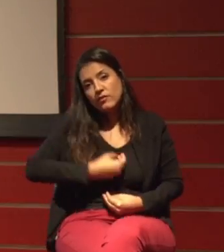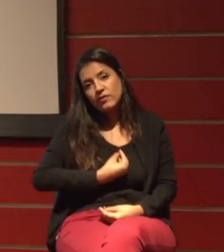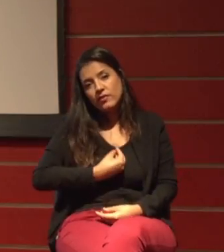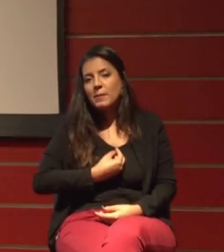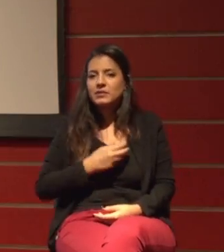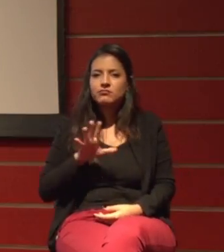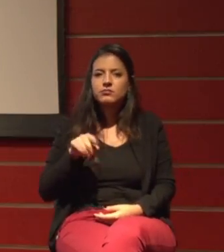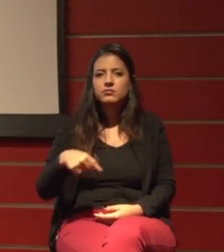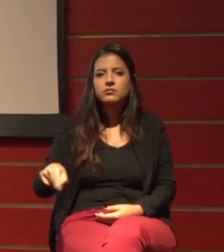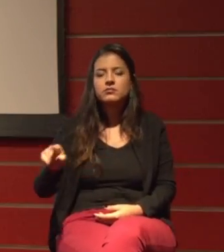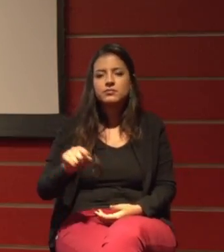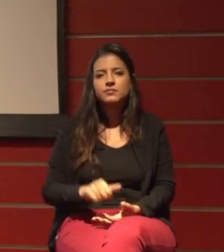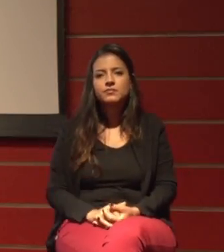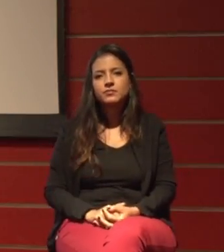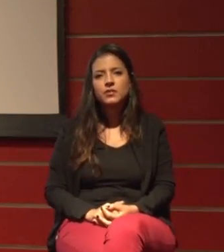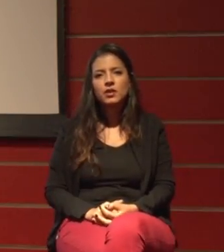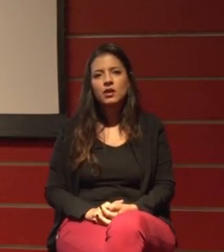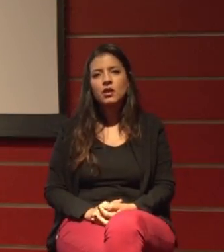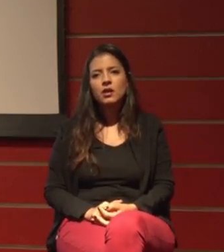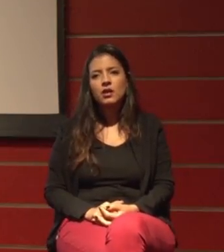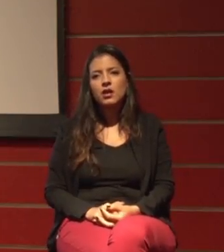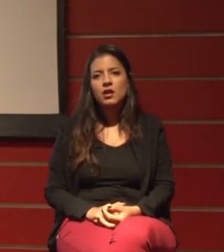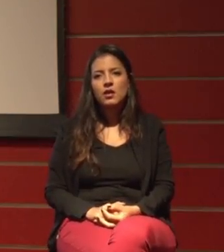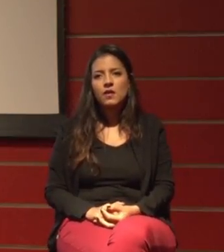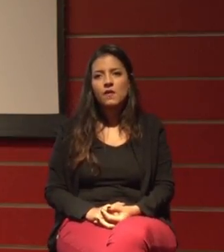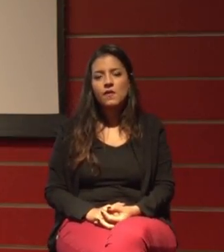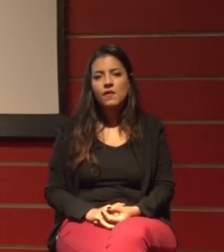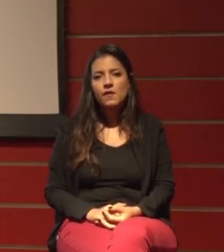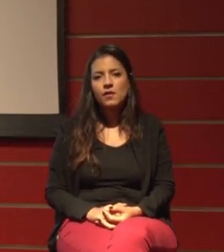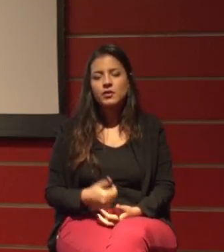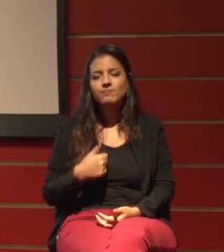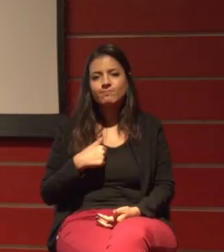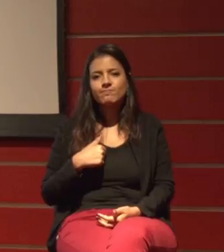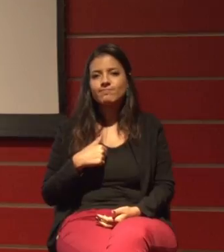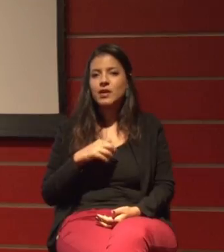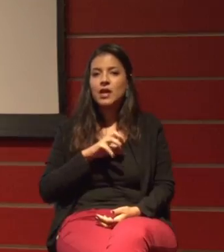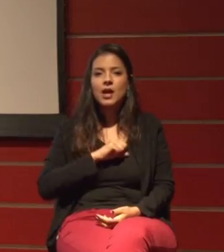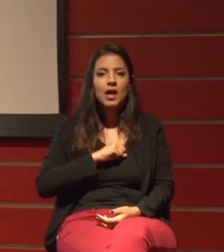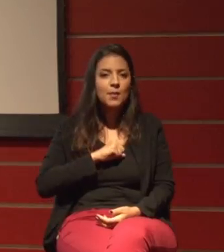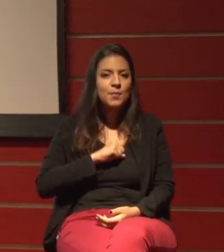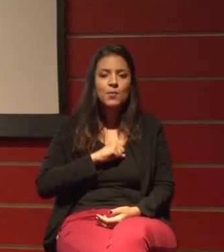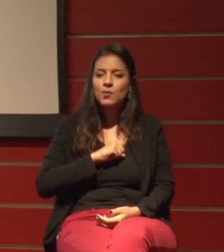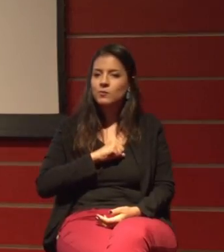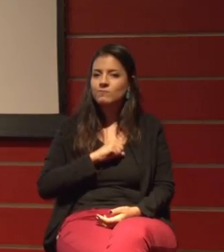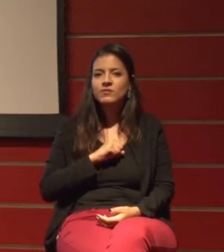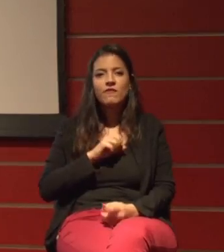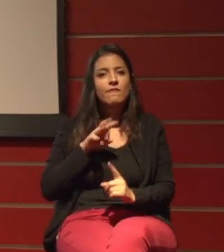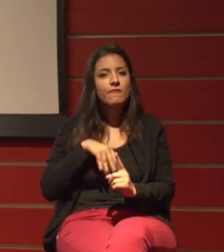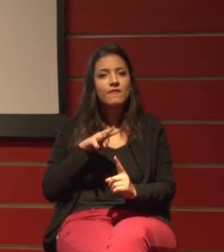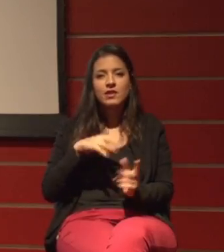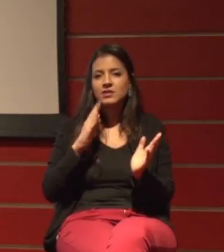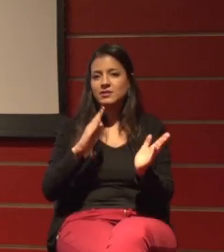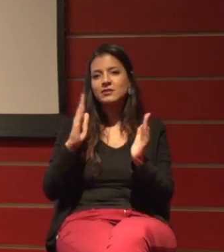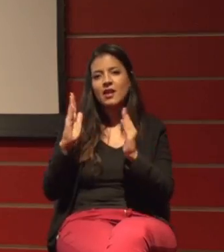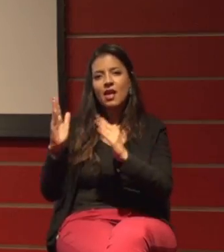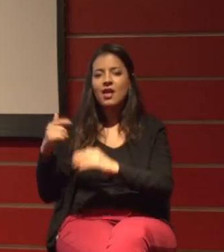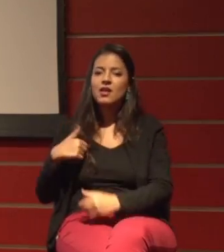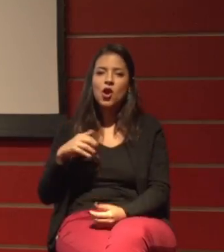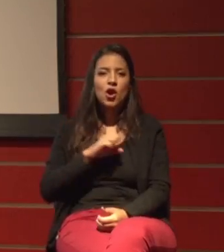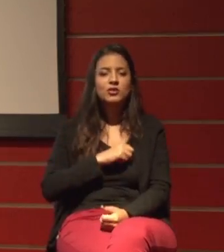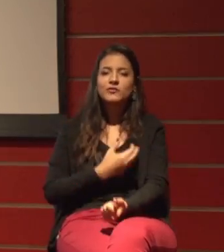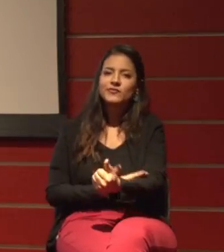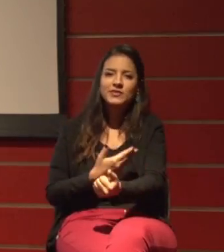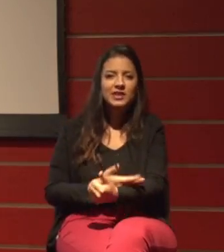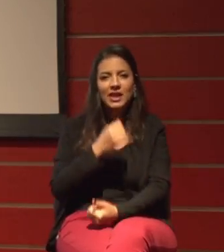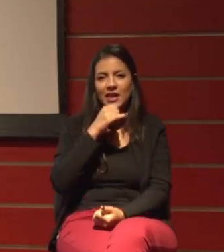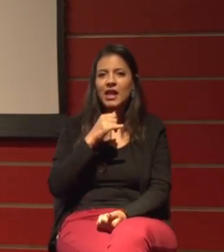partir daí eh Eu particularmente assim sou fã de séries eu sou aquela viciada que pega adora